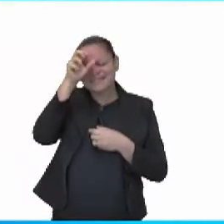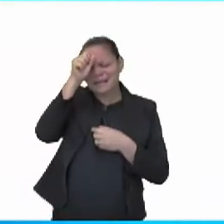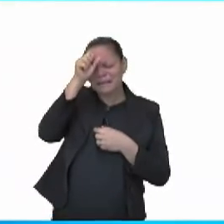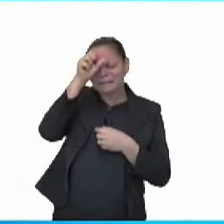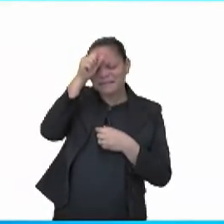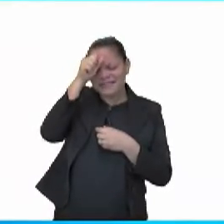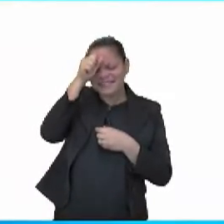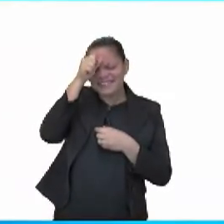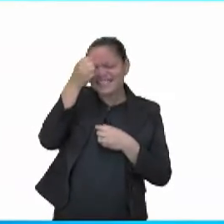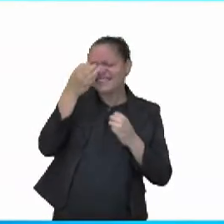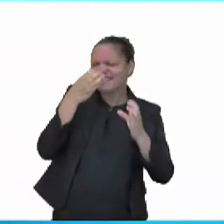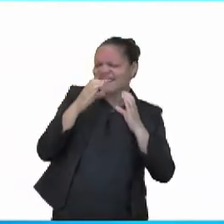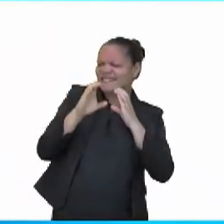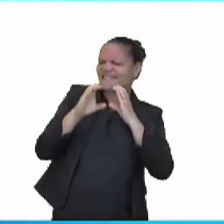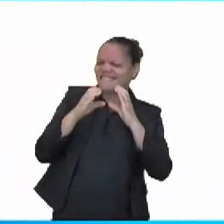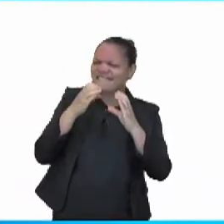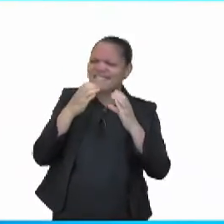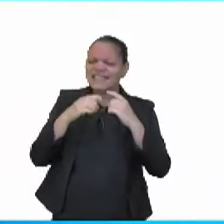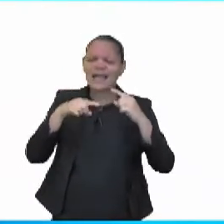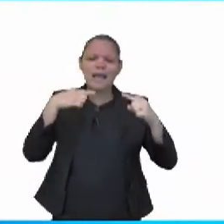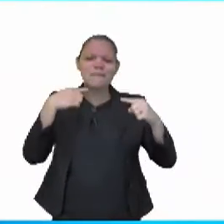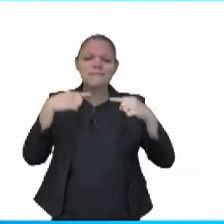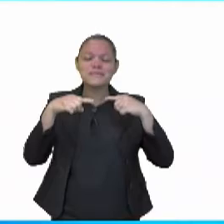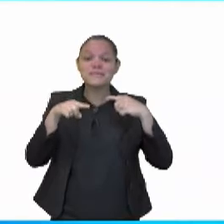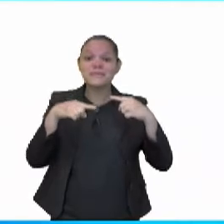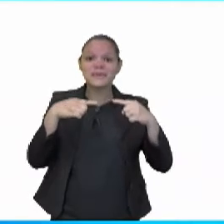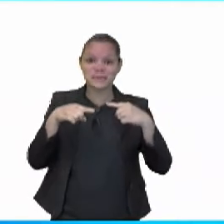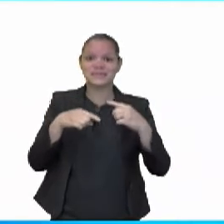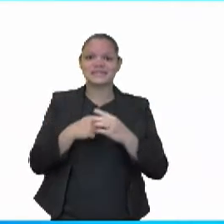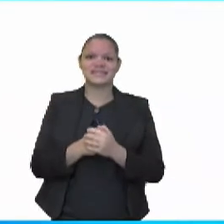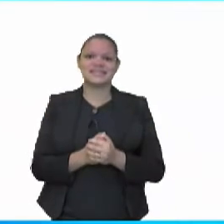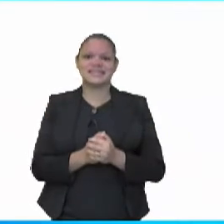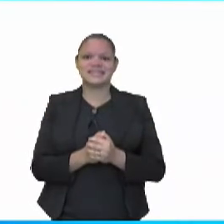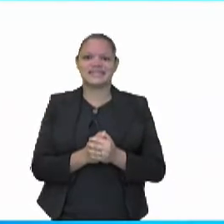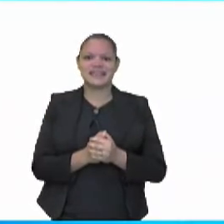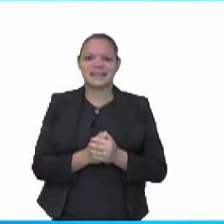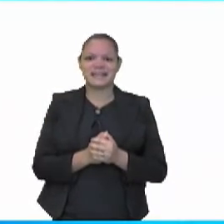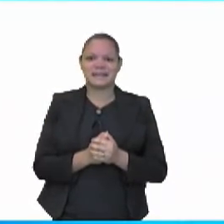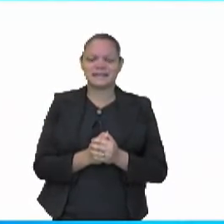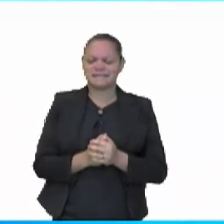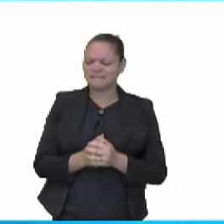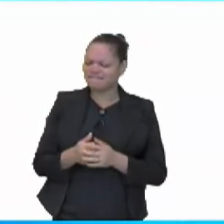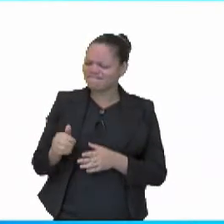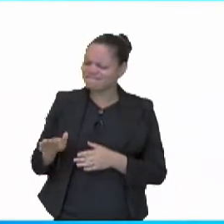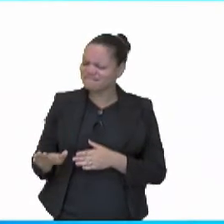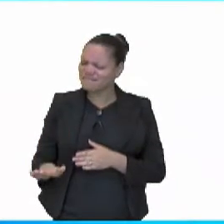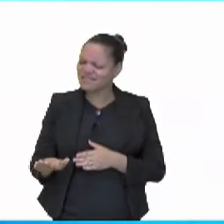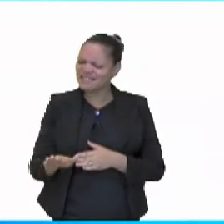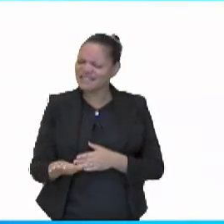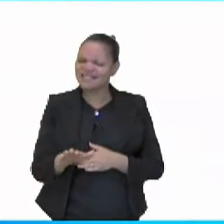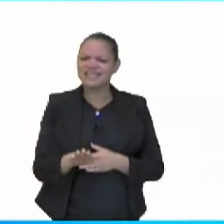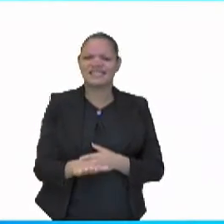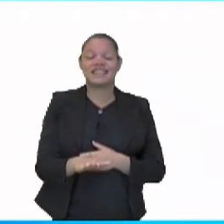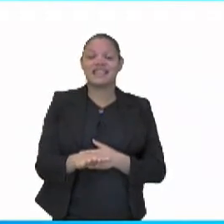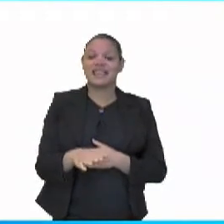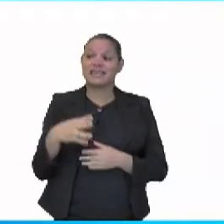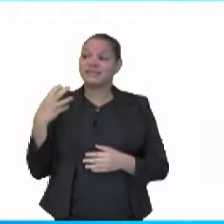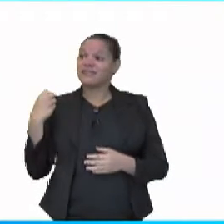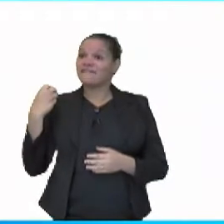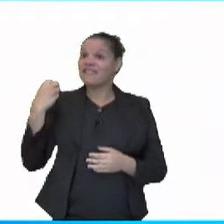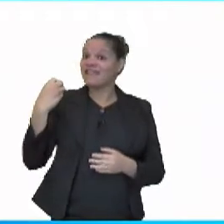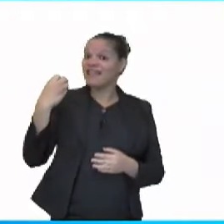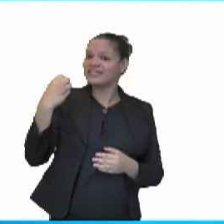idade, já comecei a viajar, a tocar em bandas locais. E em